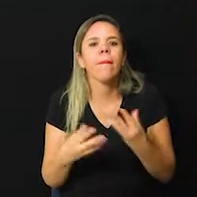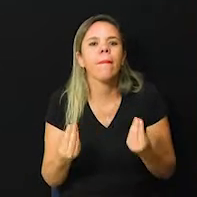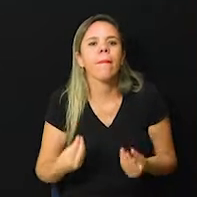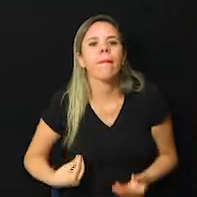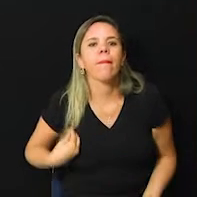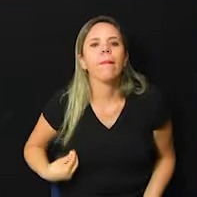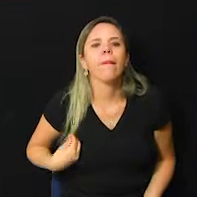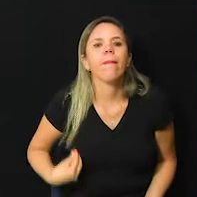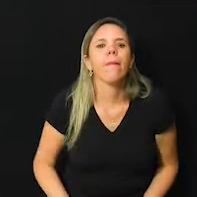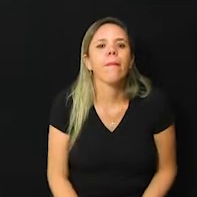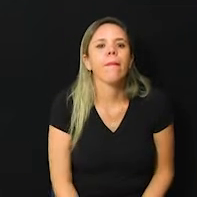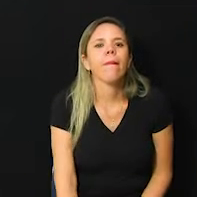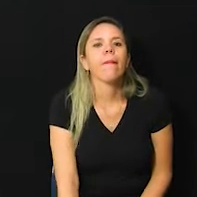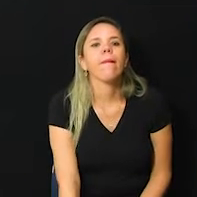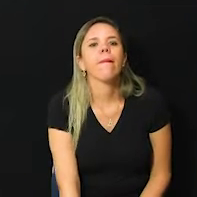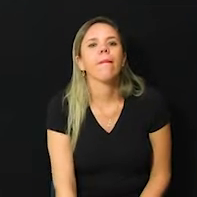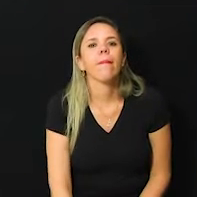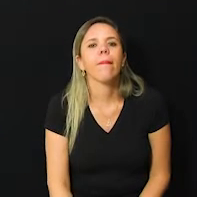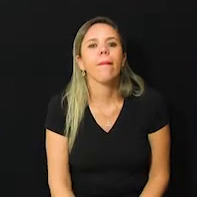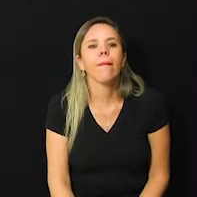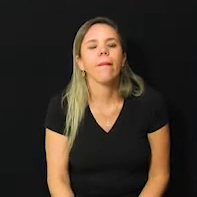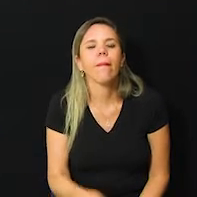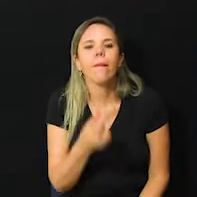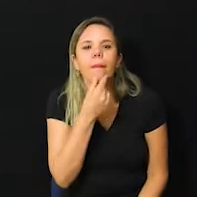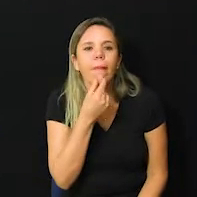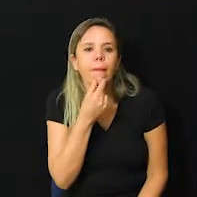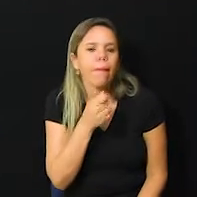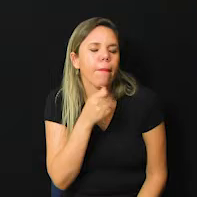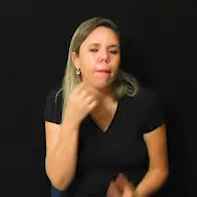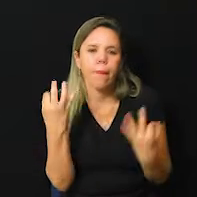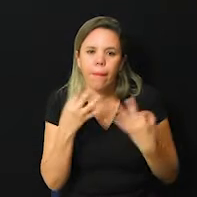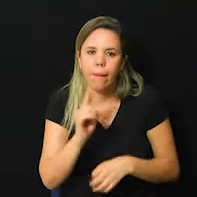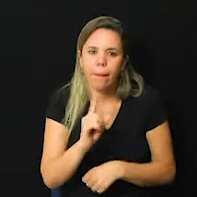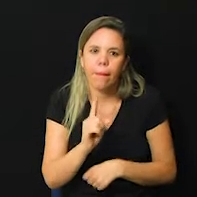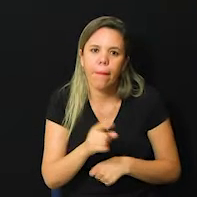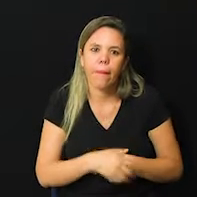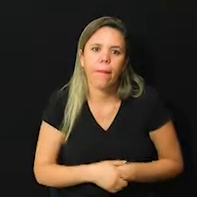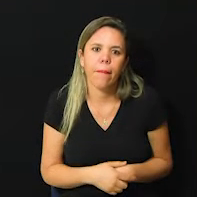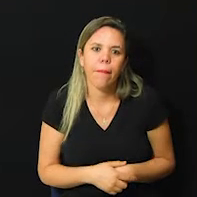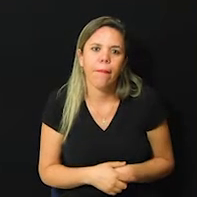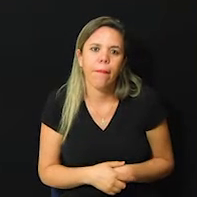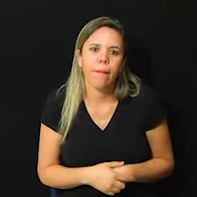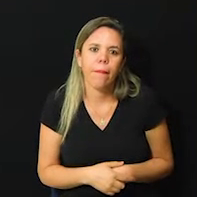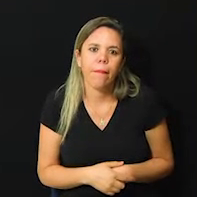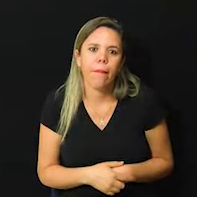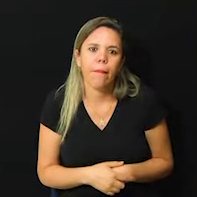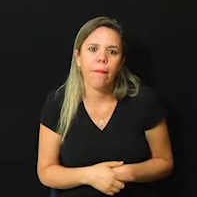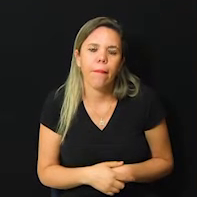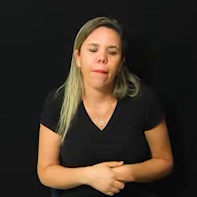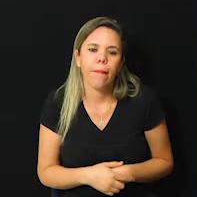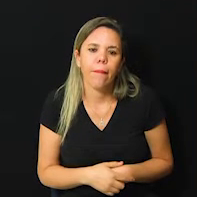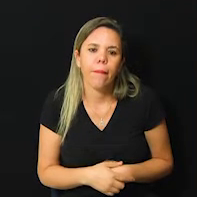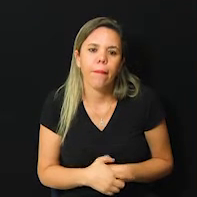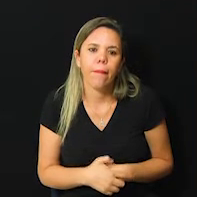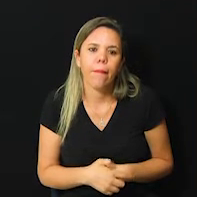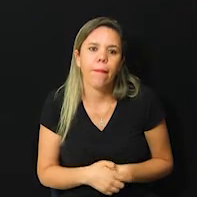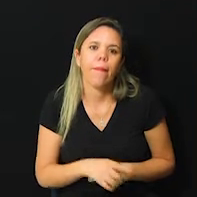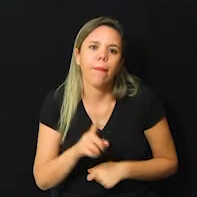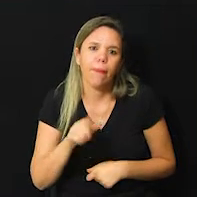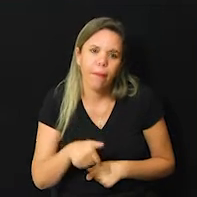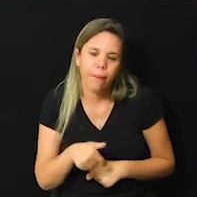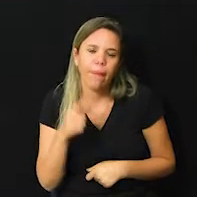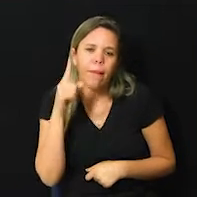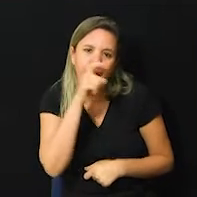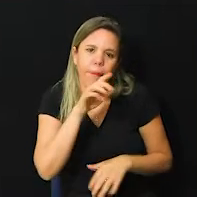muito na minha vida gregol muito é o meu inglês ainda não é perfeito é um mas aqui assim na prática